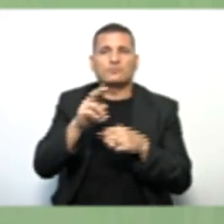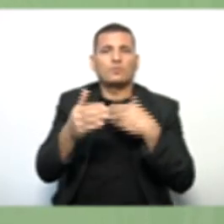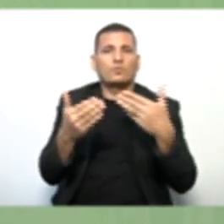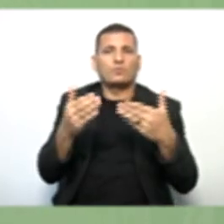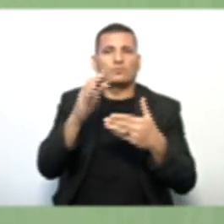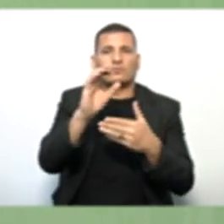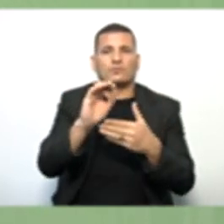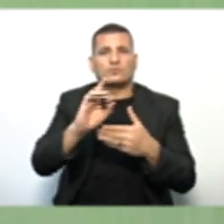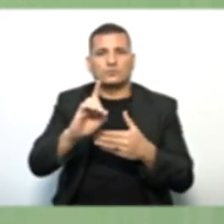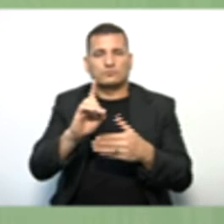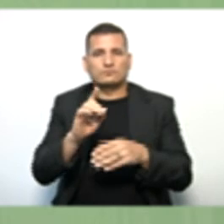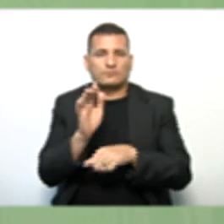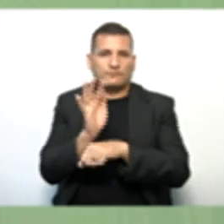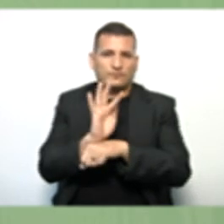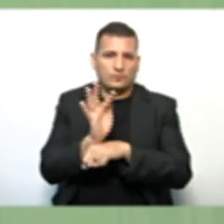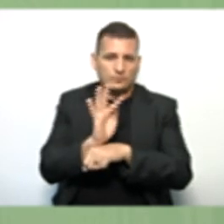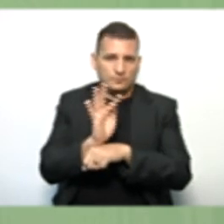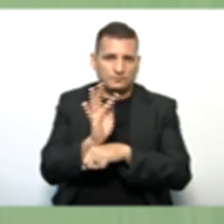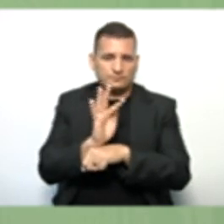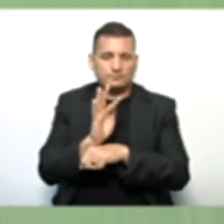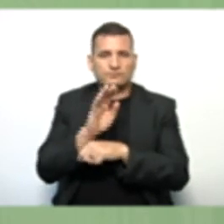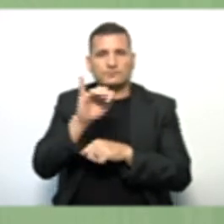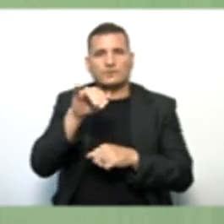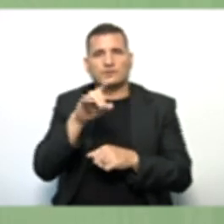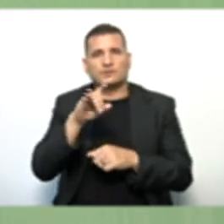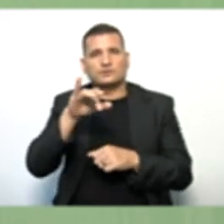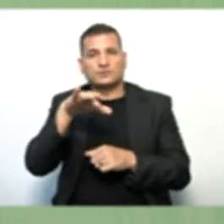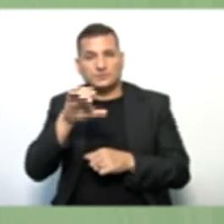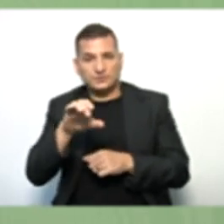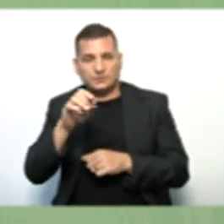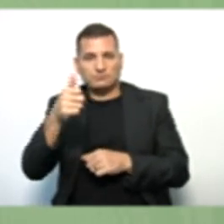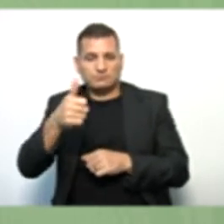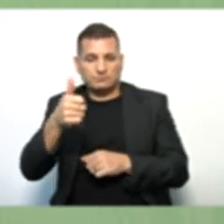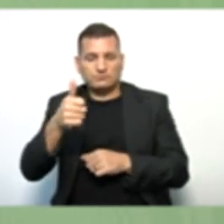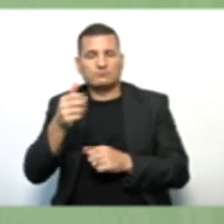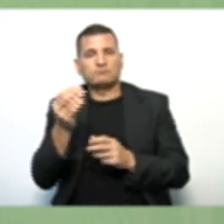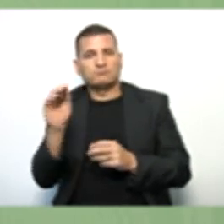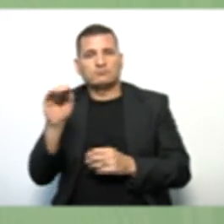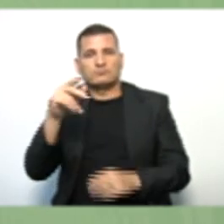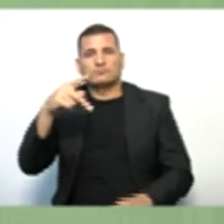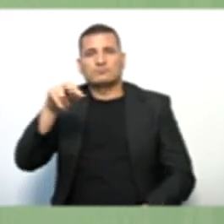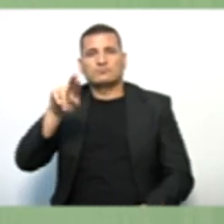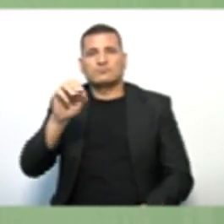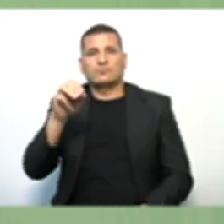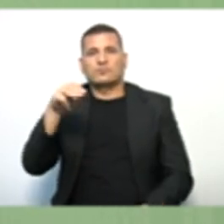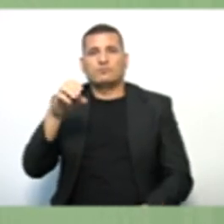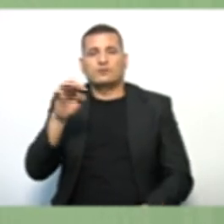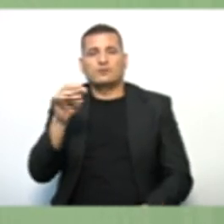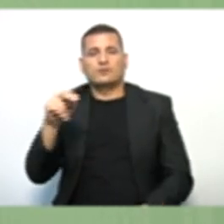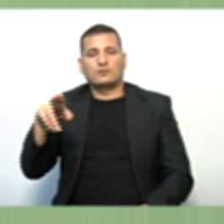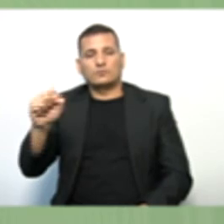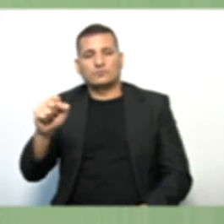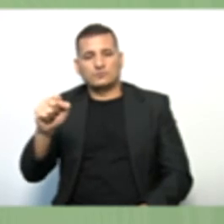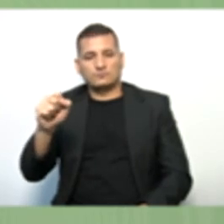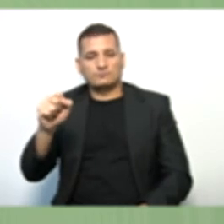código. Filmes, aí o índice 1. Eu coloquei aqui Prometheus. Aí agora, qual vai ser o